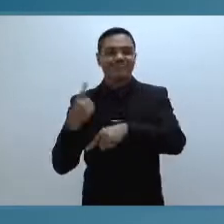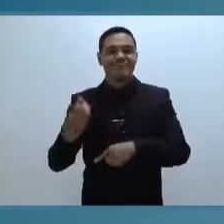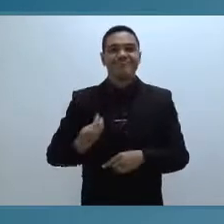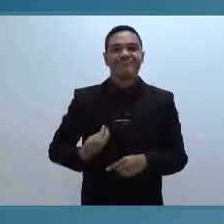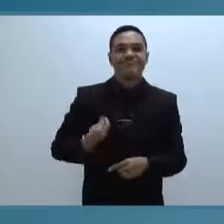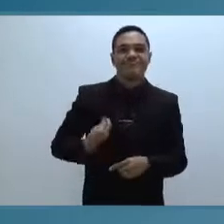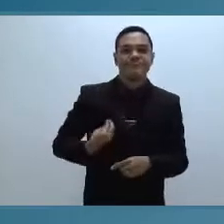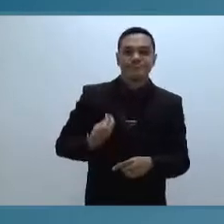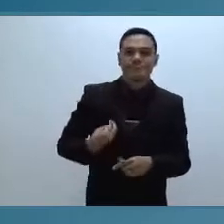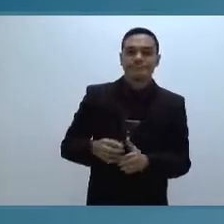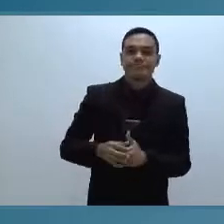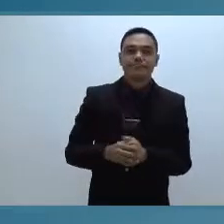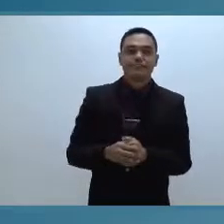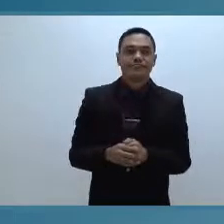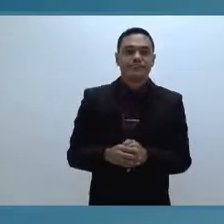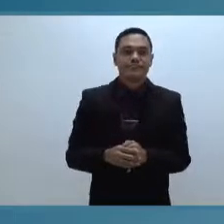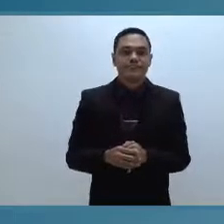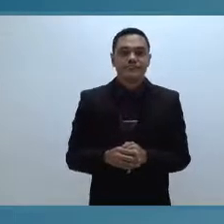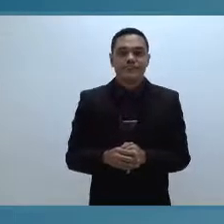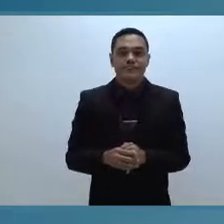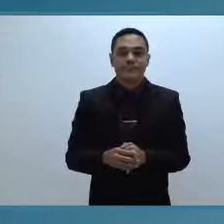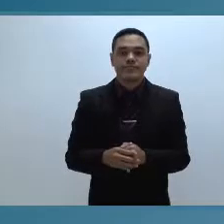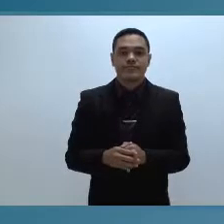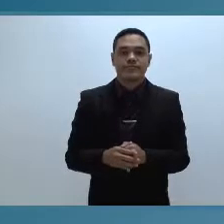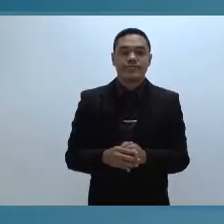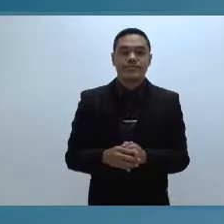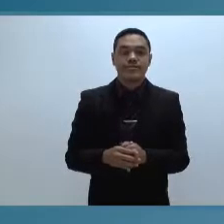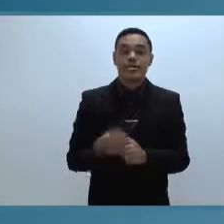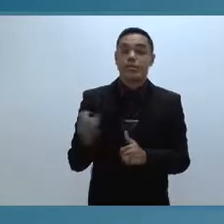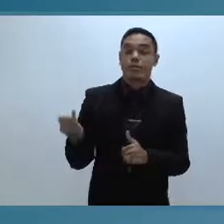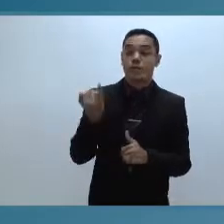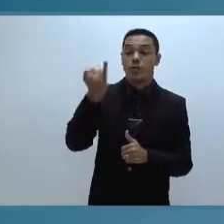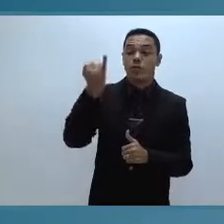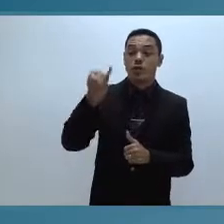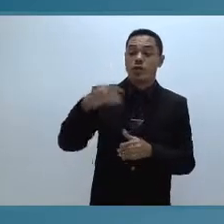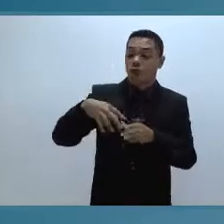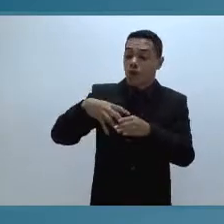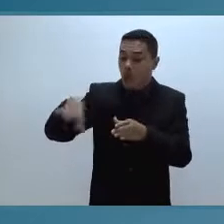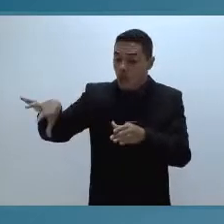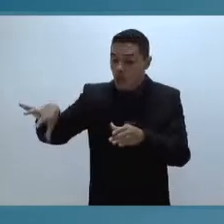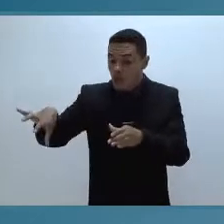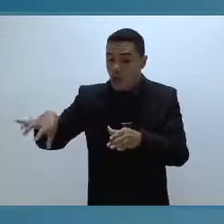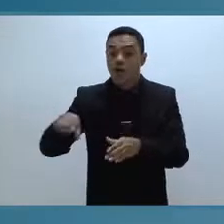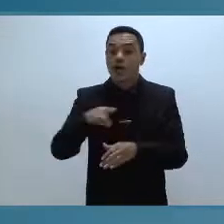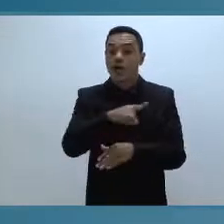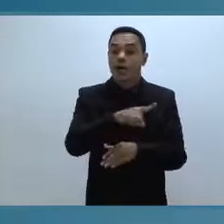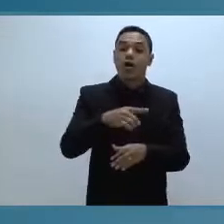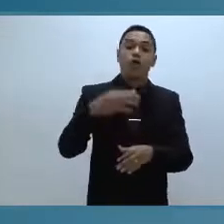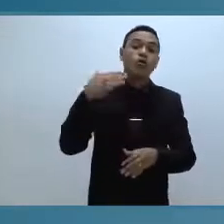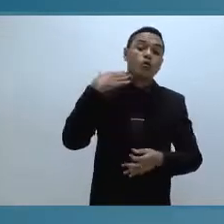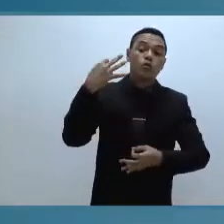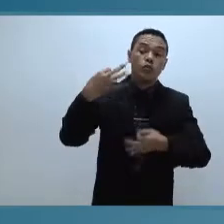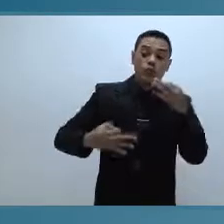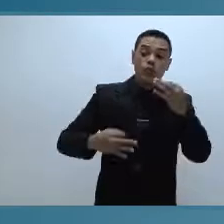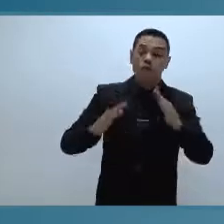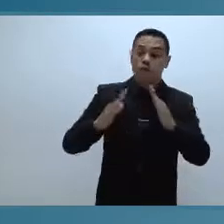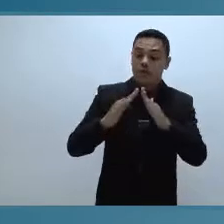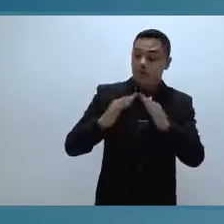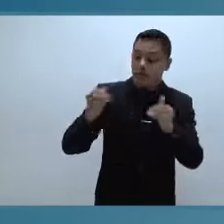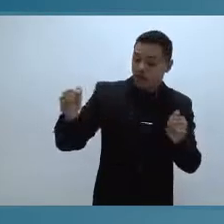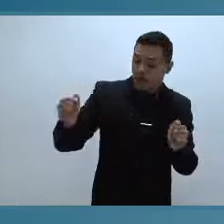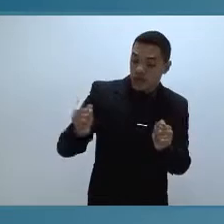Aspecto relevante para que o magistrado mantenha a residência em sua comarca é o prestígio dos seus cidadãos, que vivem